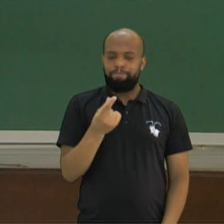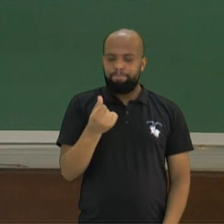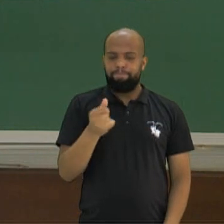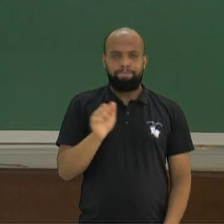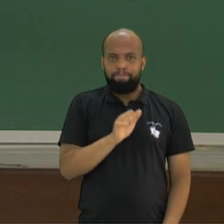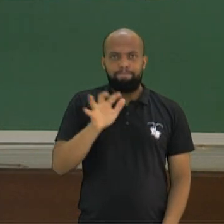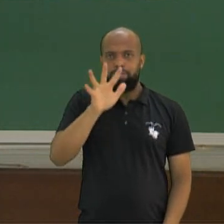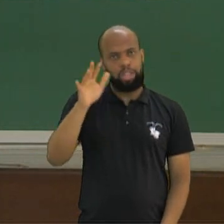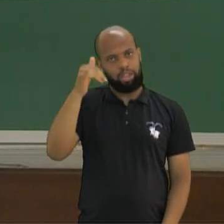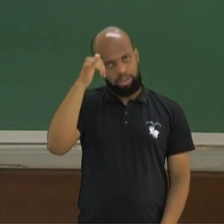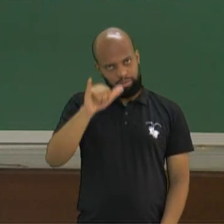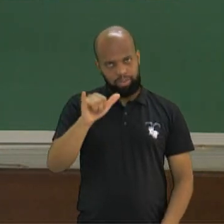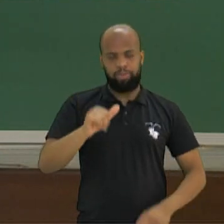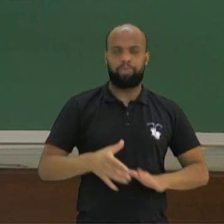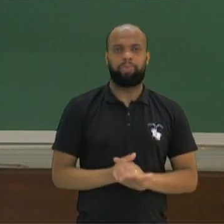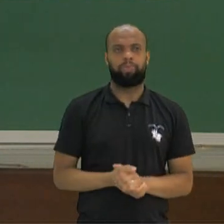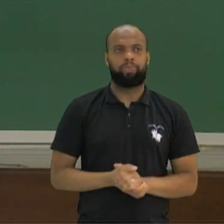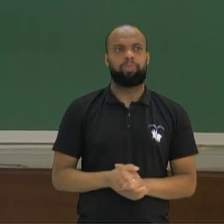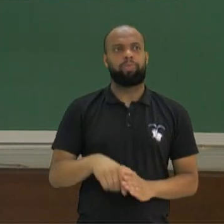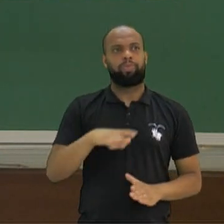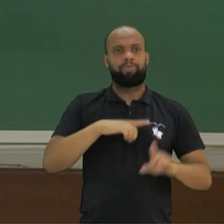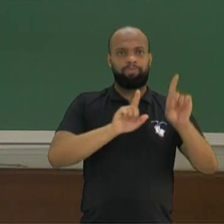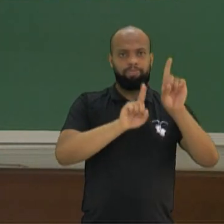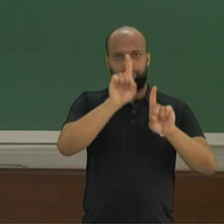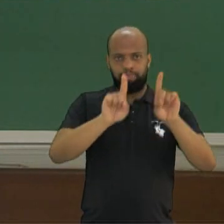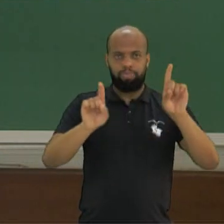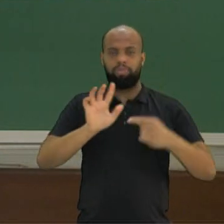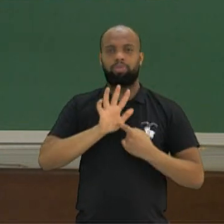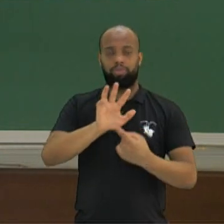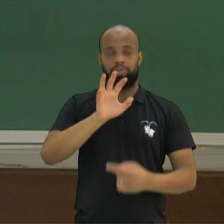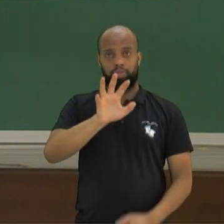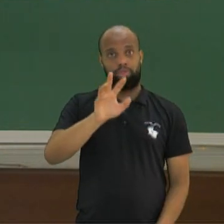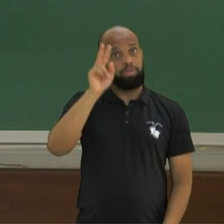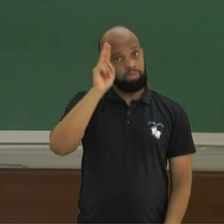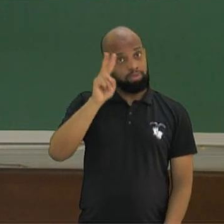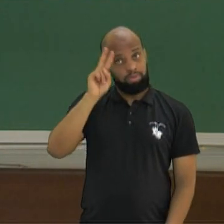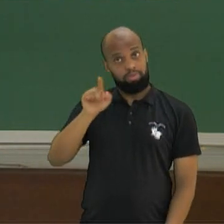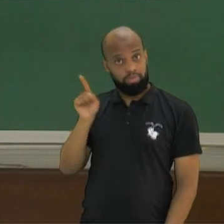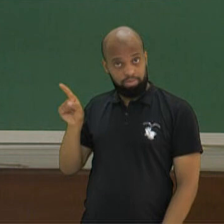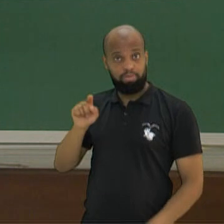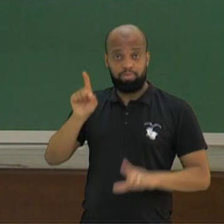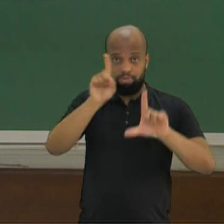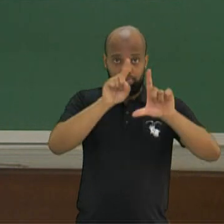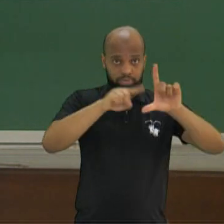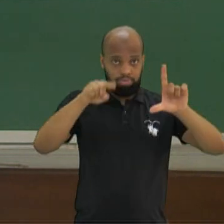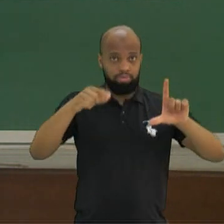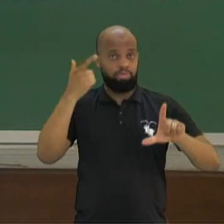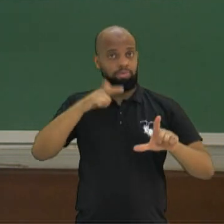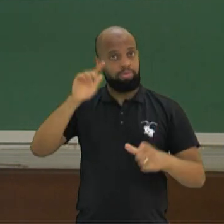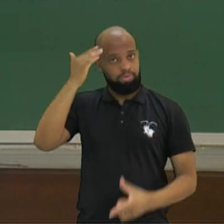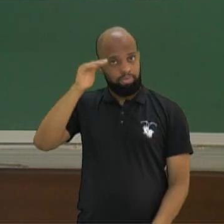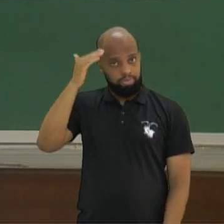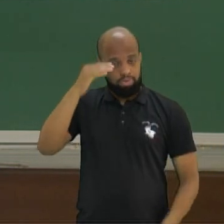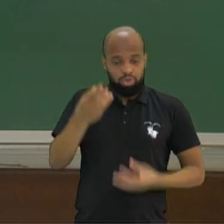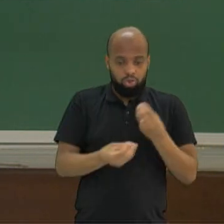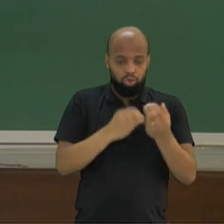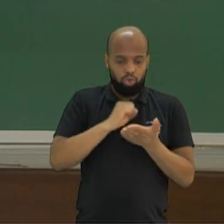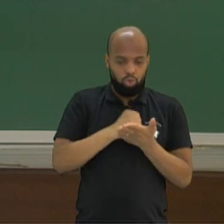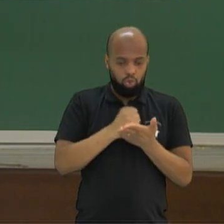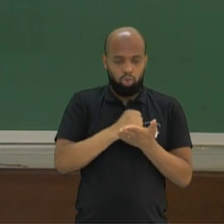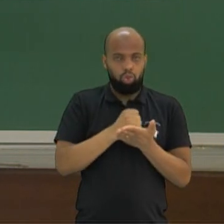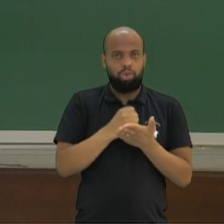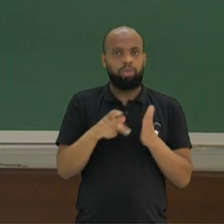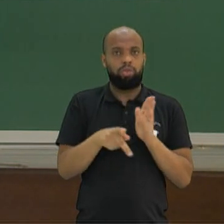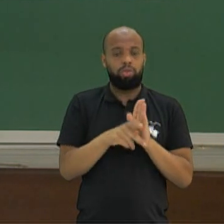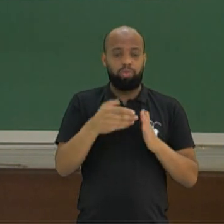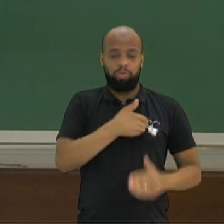grande parcela da população brasileira. Então trago esse gráfico, retomem esse gráfico para entender o controle da inflação durante o governo do Fernando